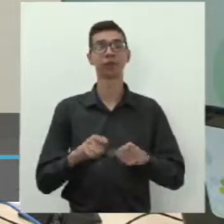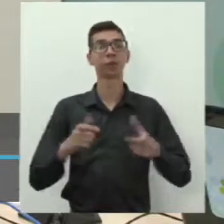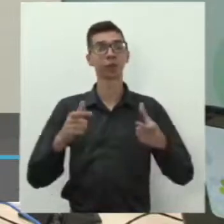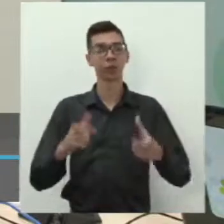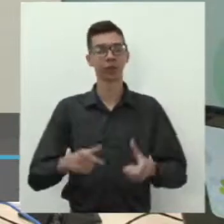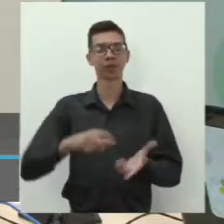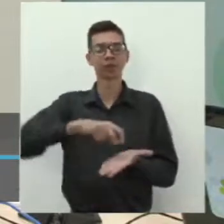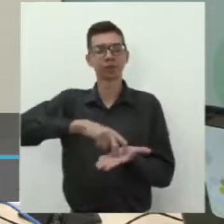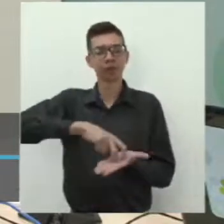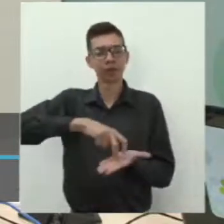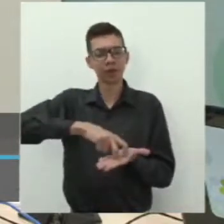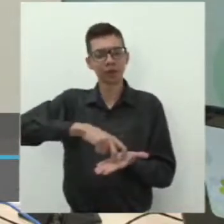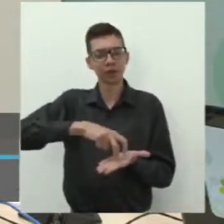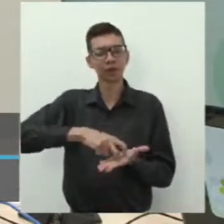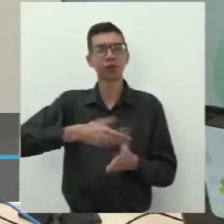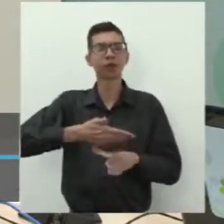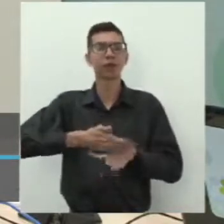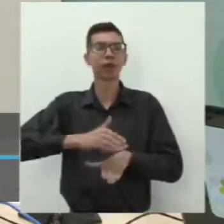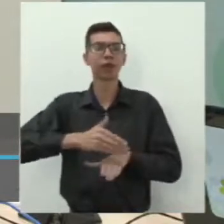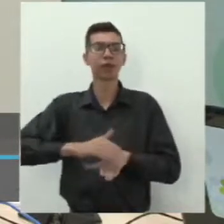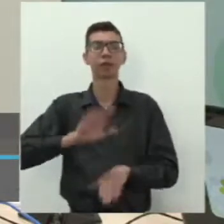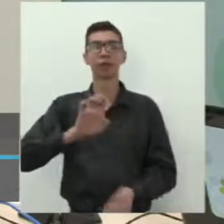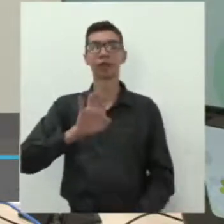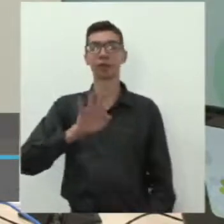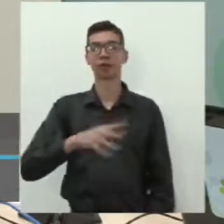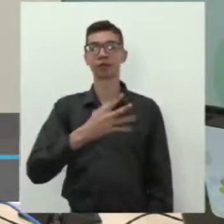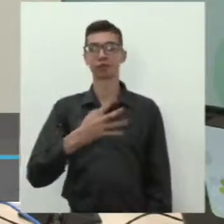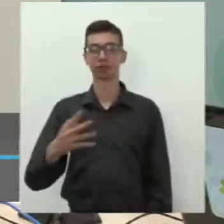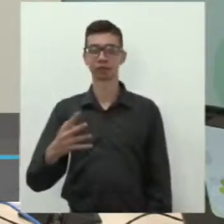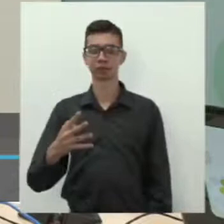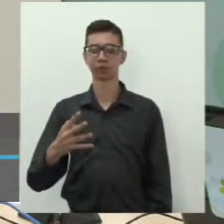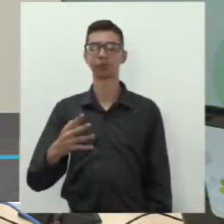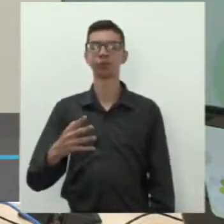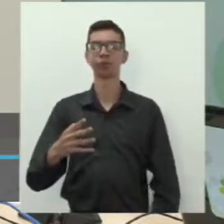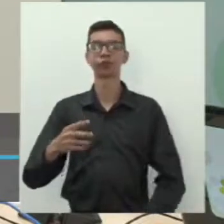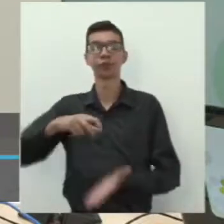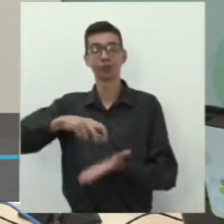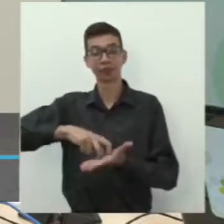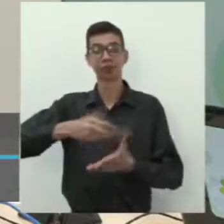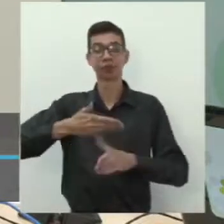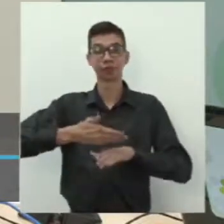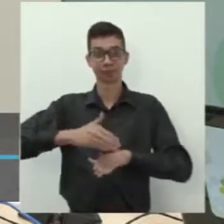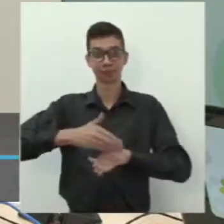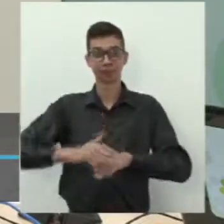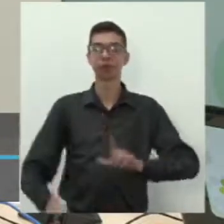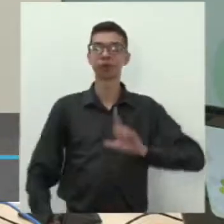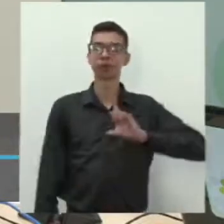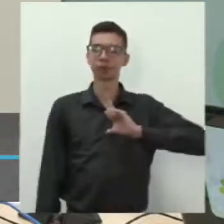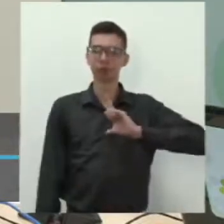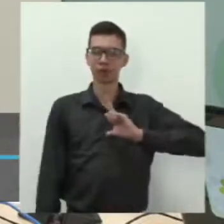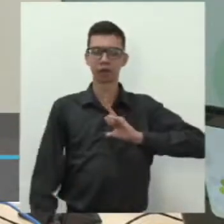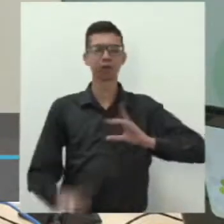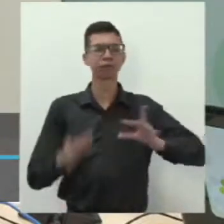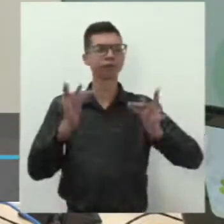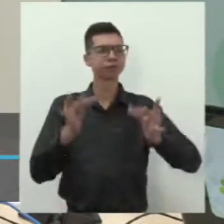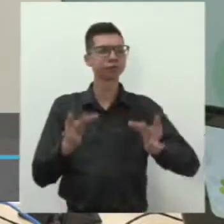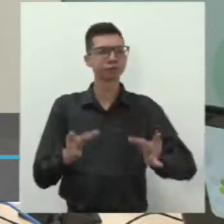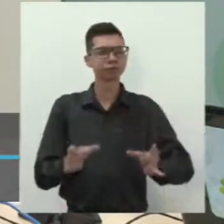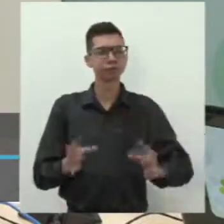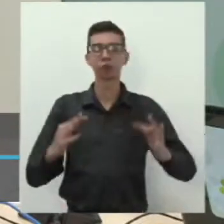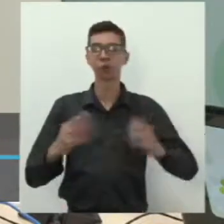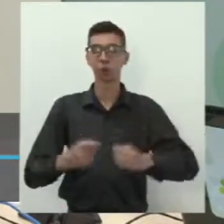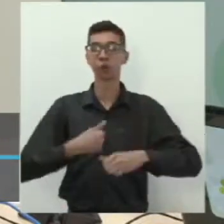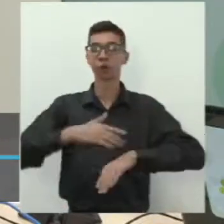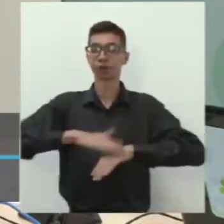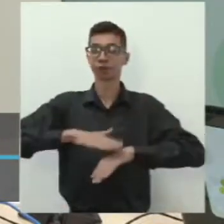para vocês. Então, no centro de treinamento tem esses exercícios, esses recursos que eu vou fazer aqui com vocês e mais alguns outros. Tá?